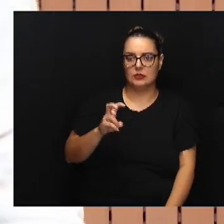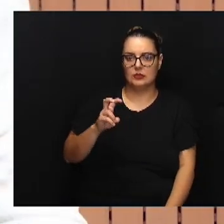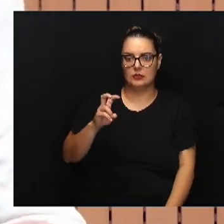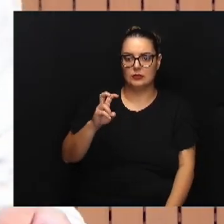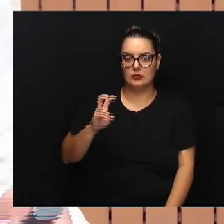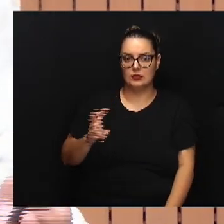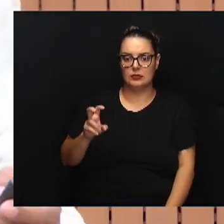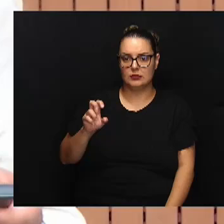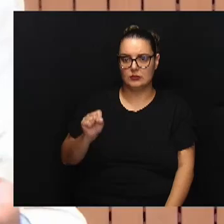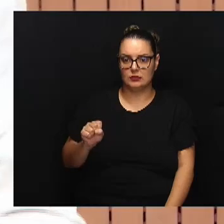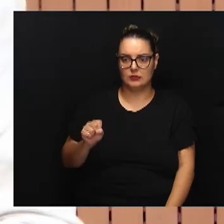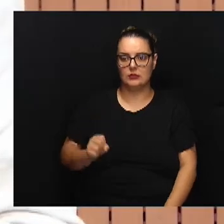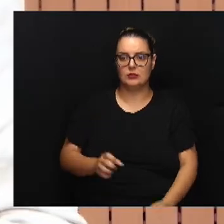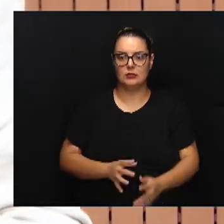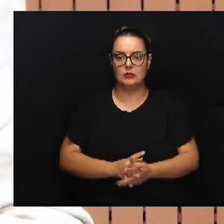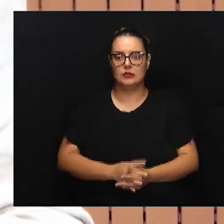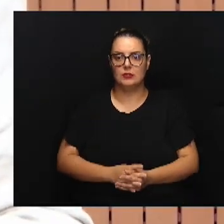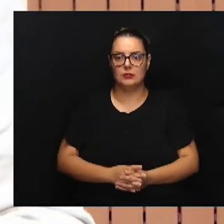10.558.